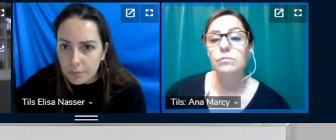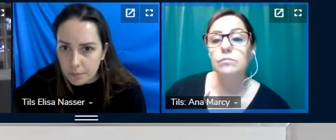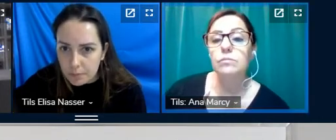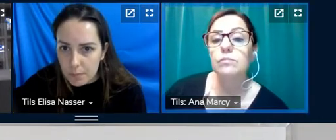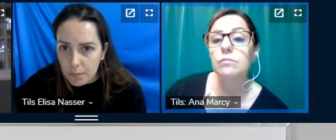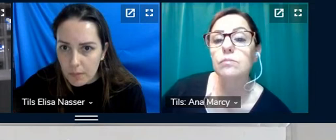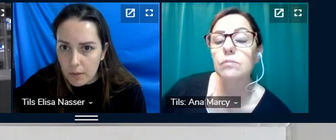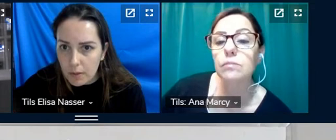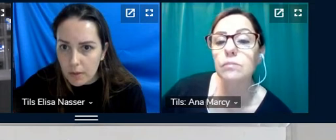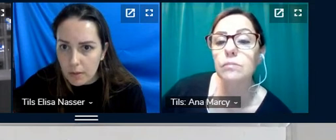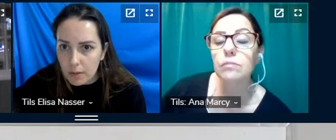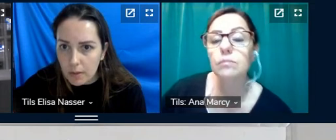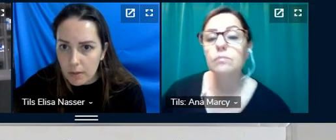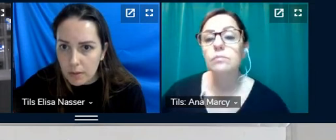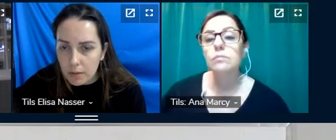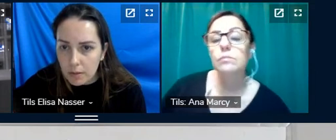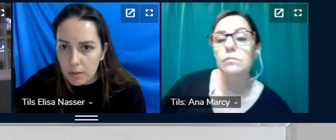Isso.